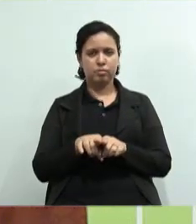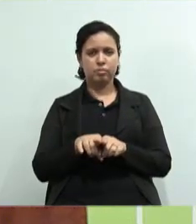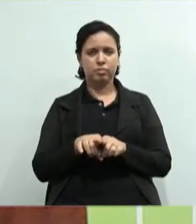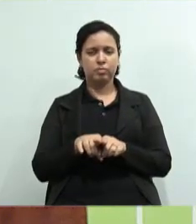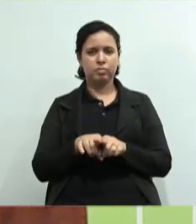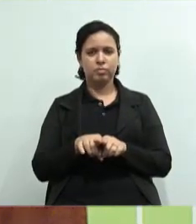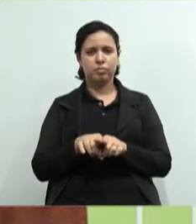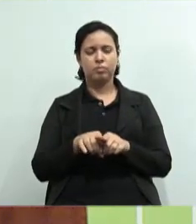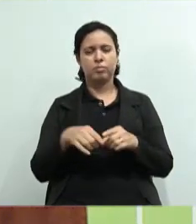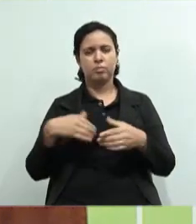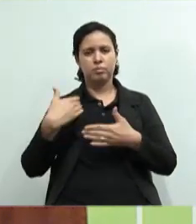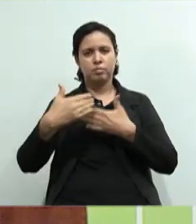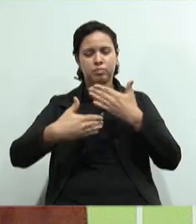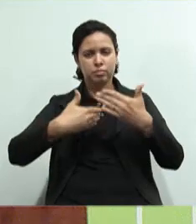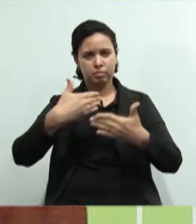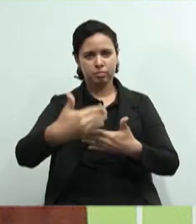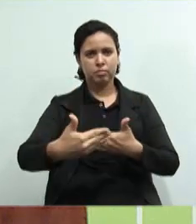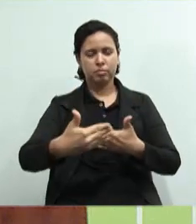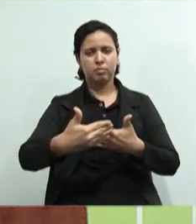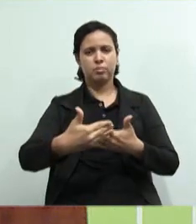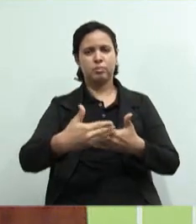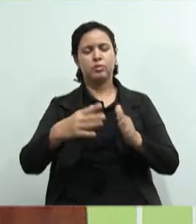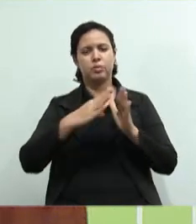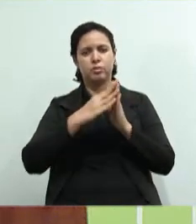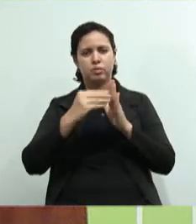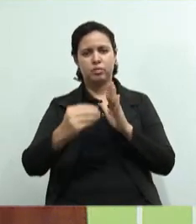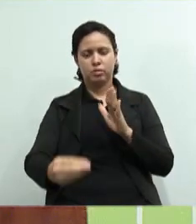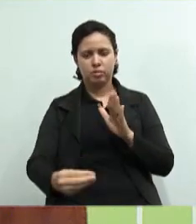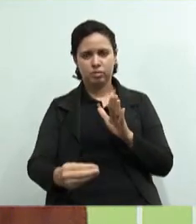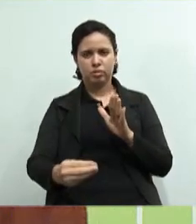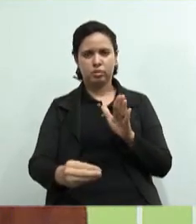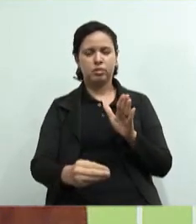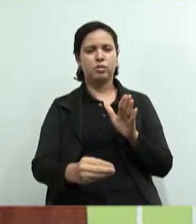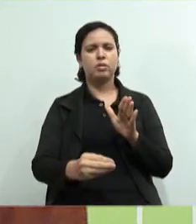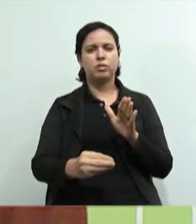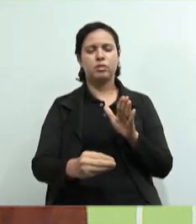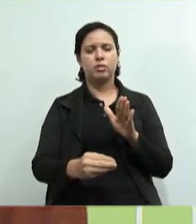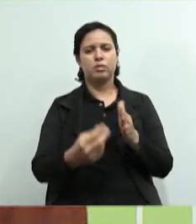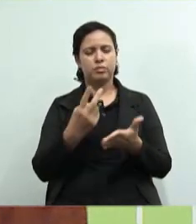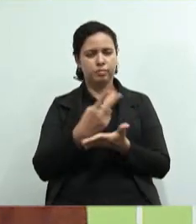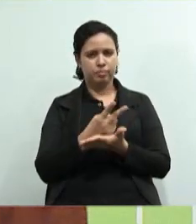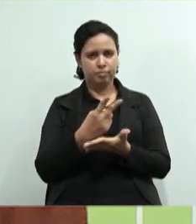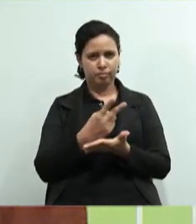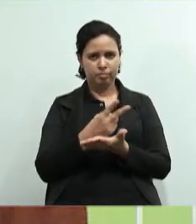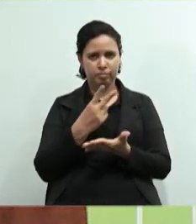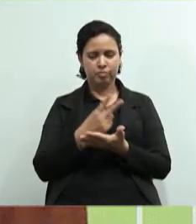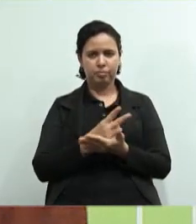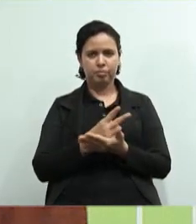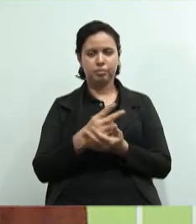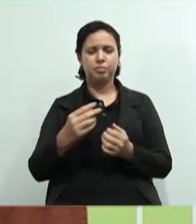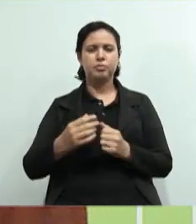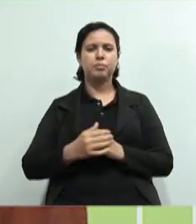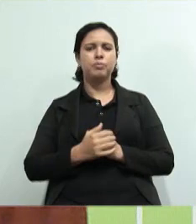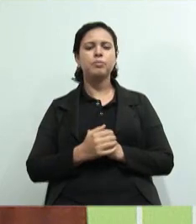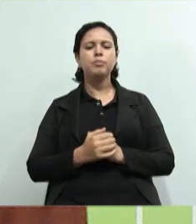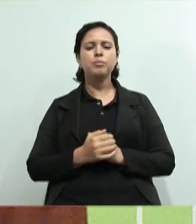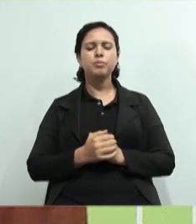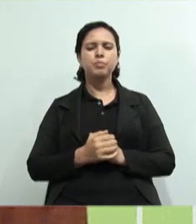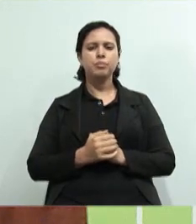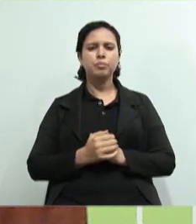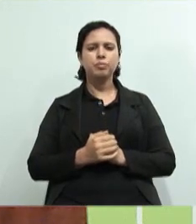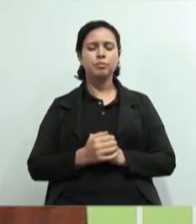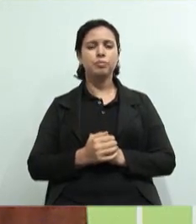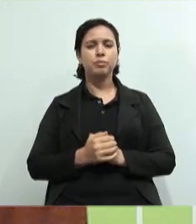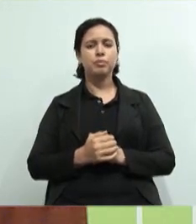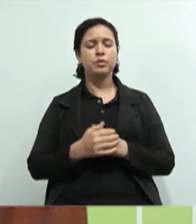agir mantendo esse padrão, mantendo aquela mesma qualidade, certo? Bem,